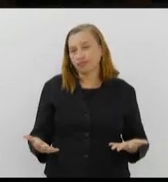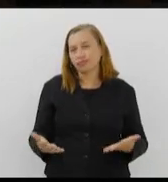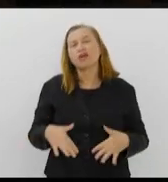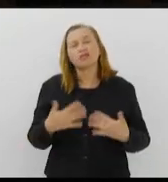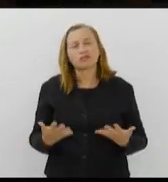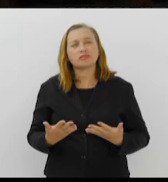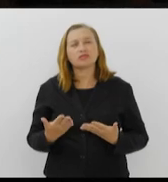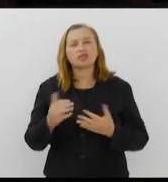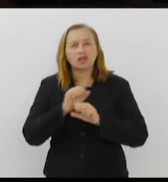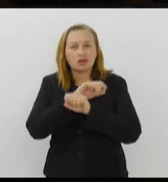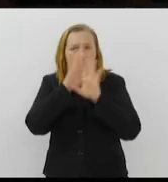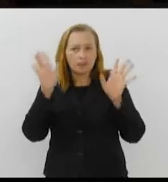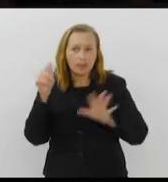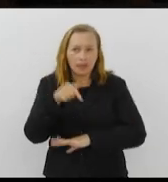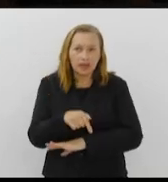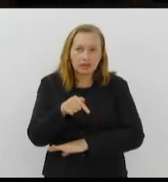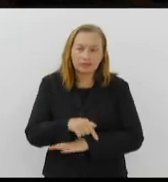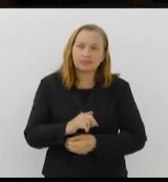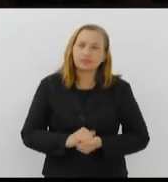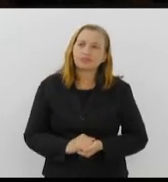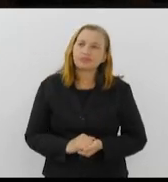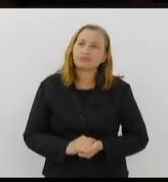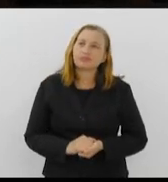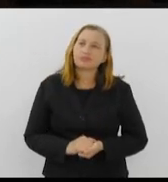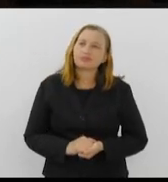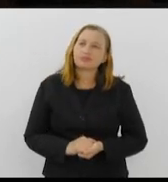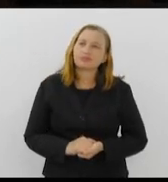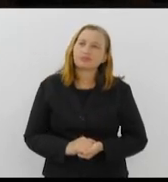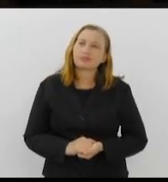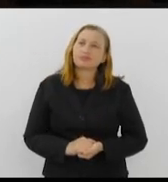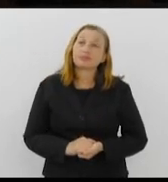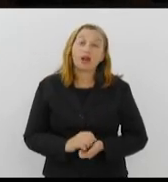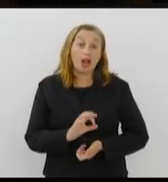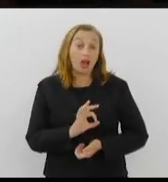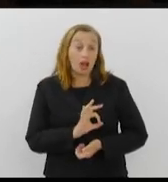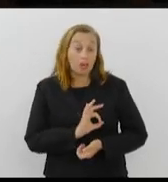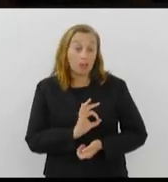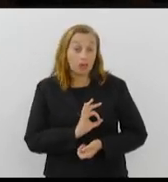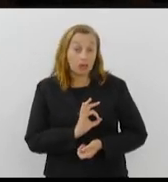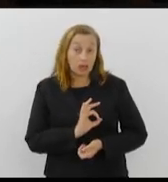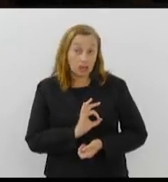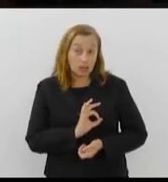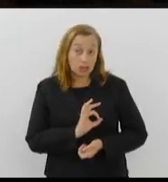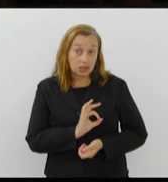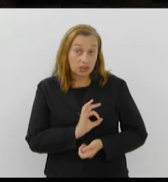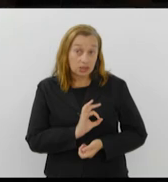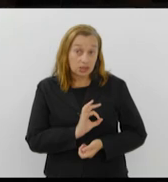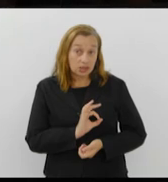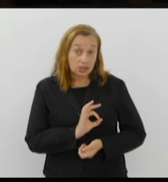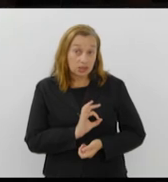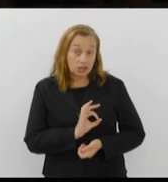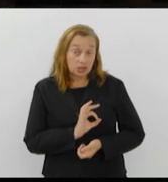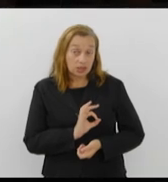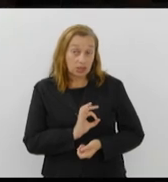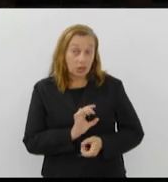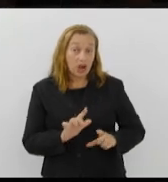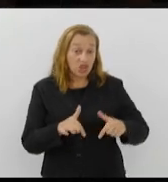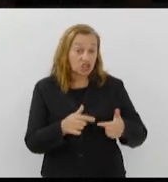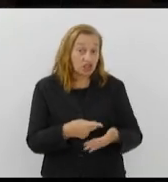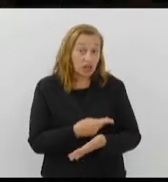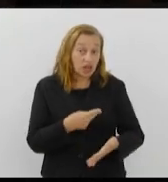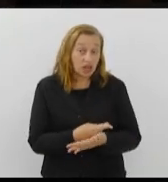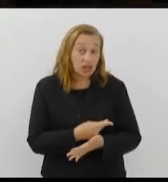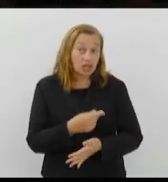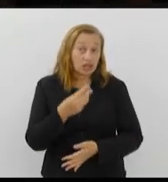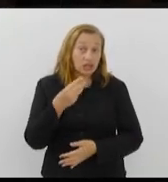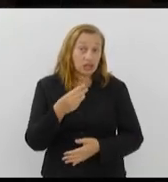deixar claro aqui que os agentes envolvidos podem incorrer nos seguintes tipos penais. Decreto-Lei